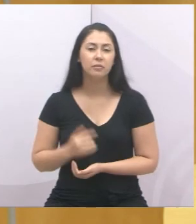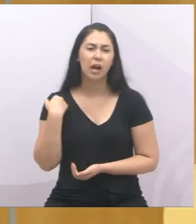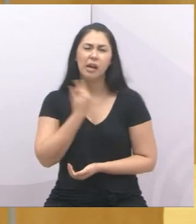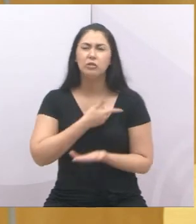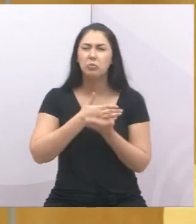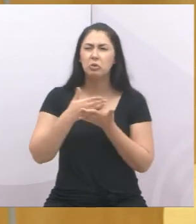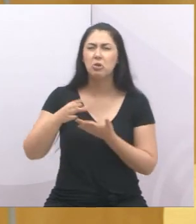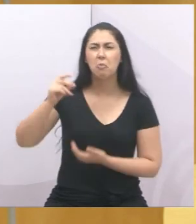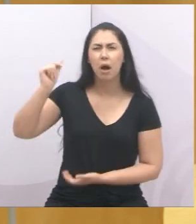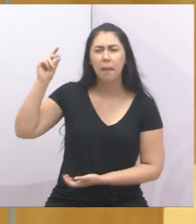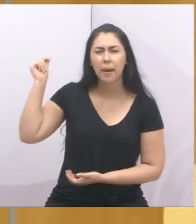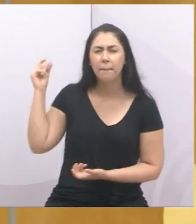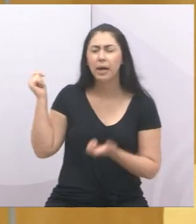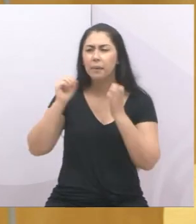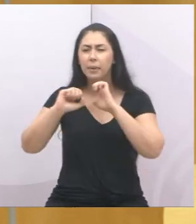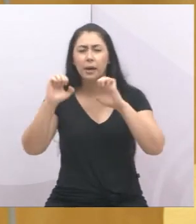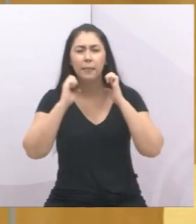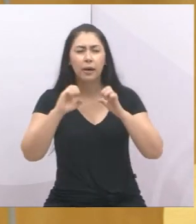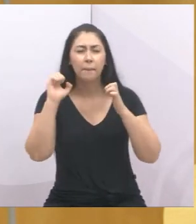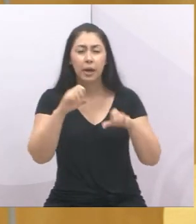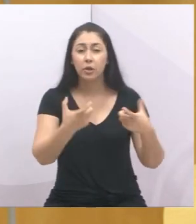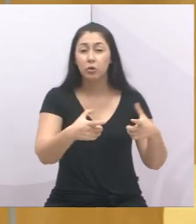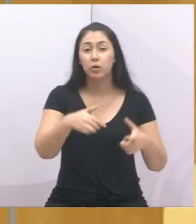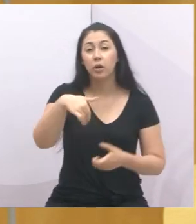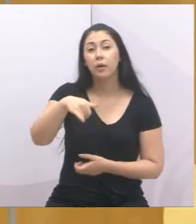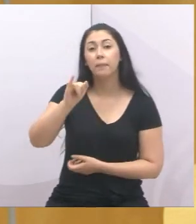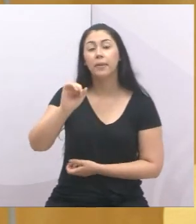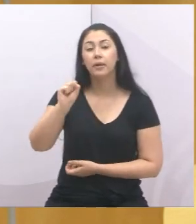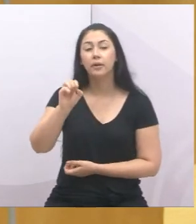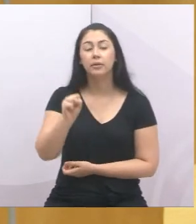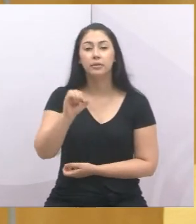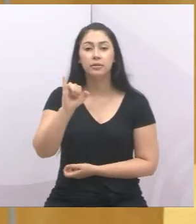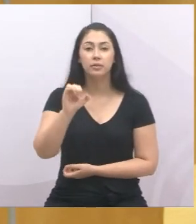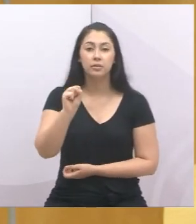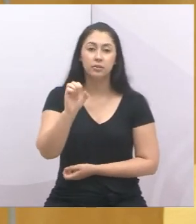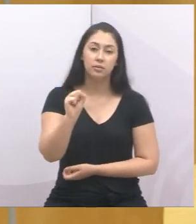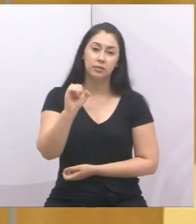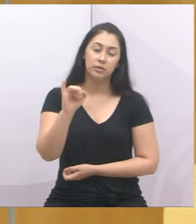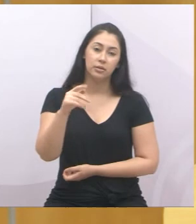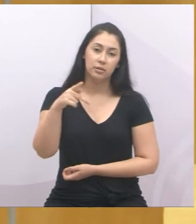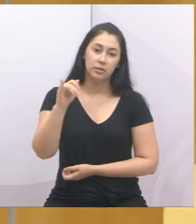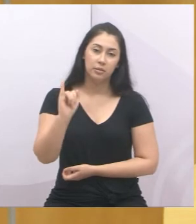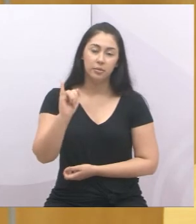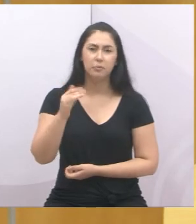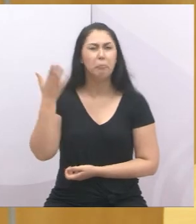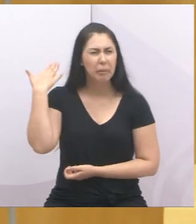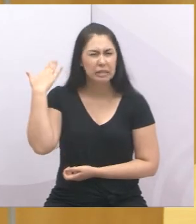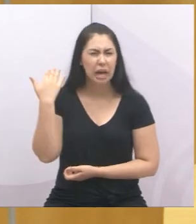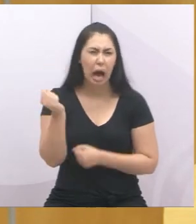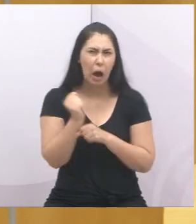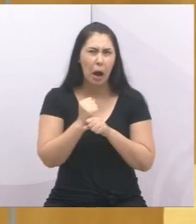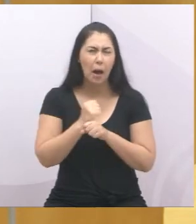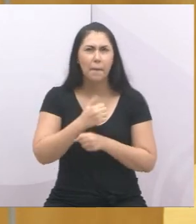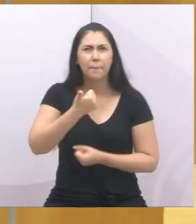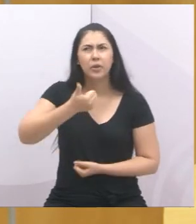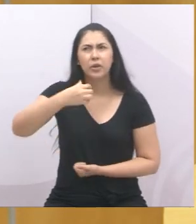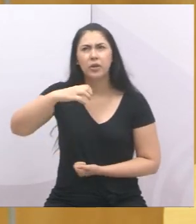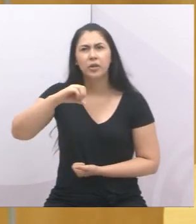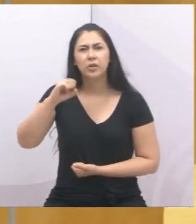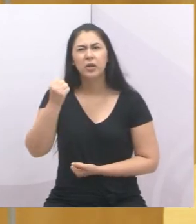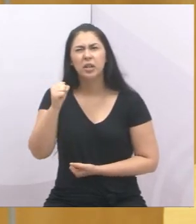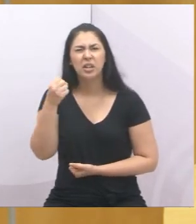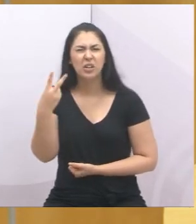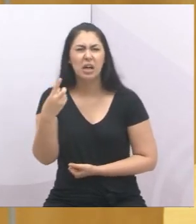na comunidade do Mississippi, onde lá, naquela época, em 82, era favela, né, Fernanda?